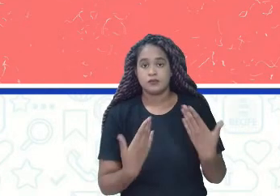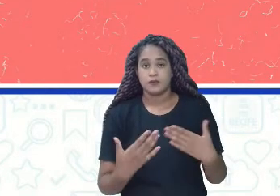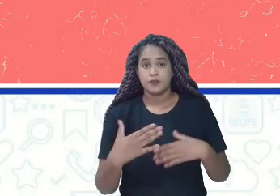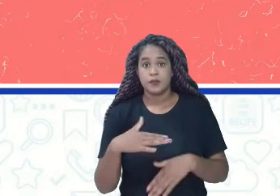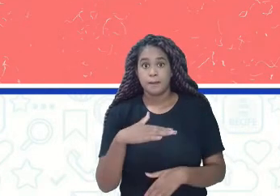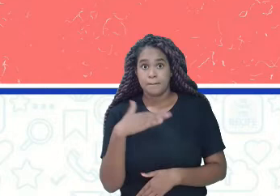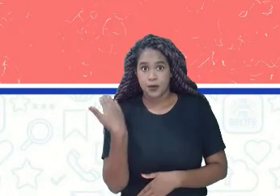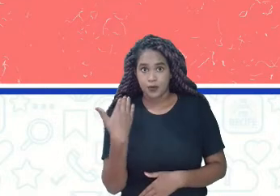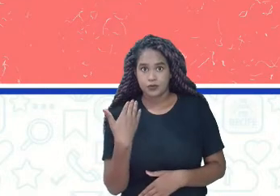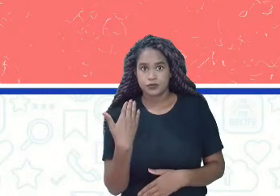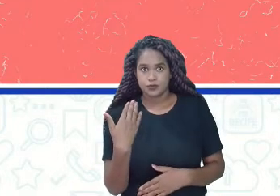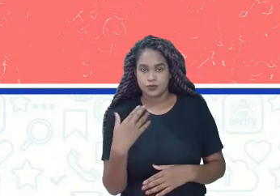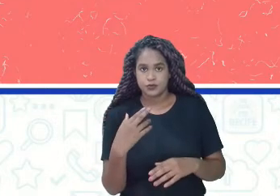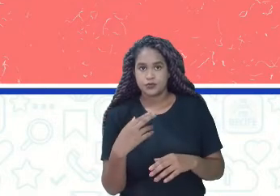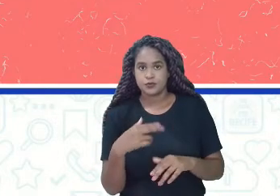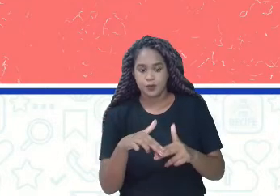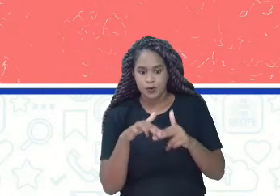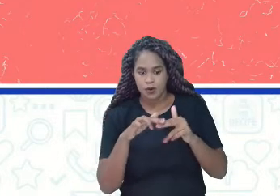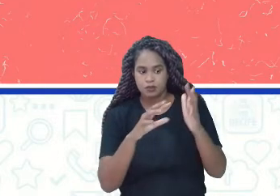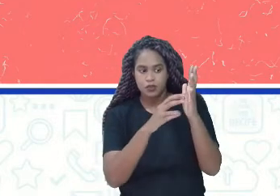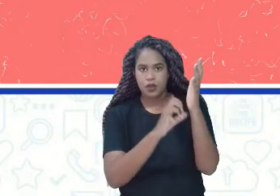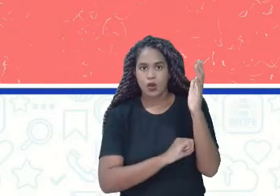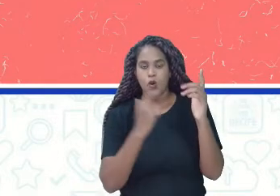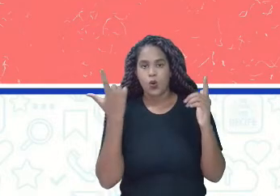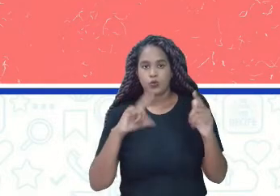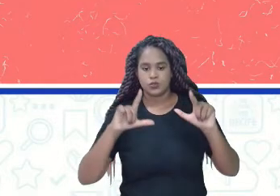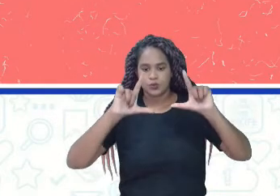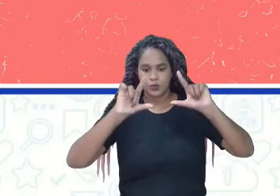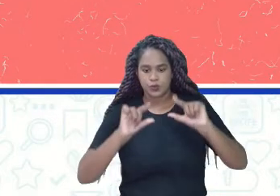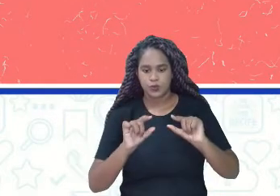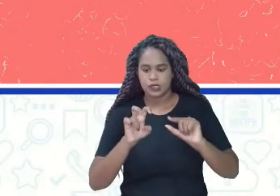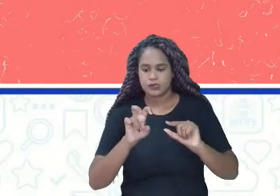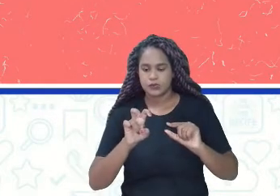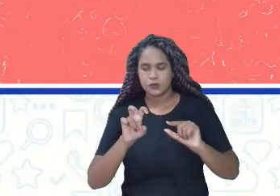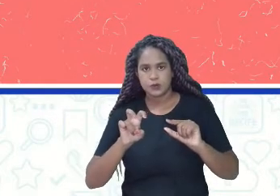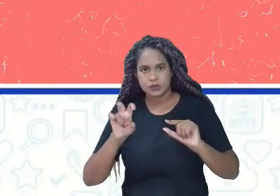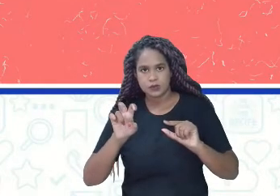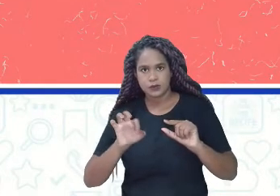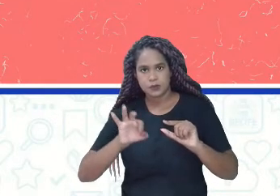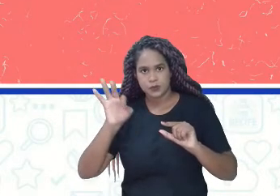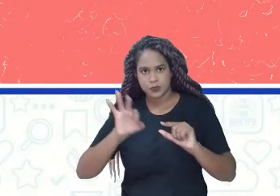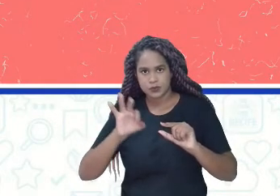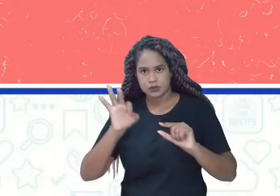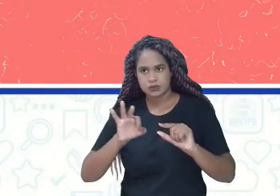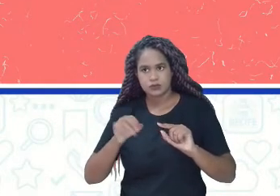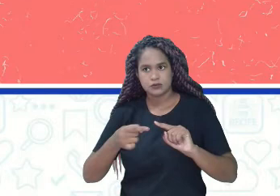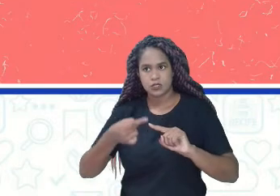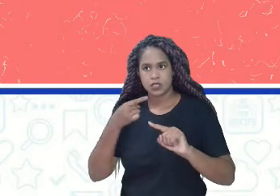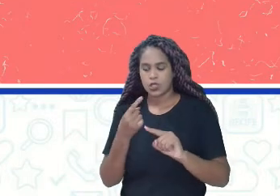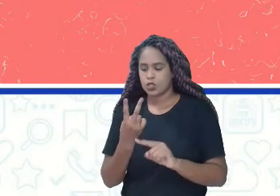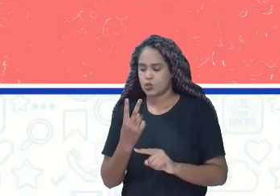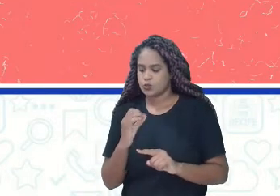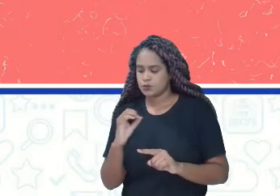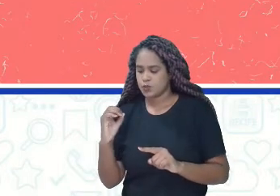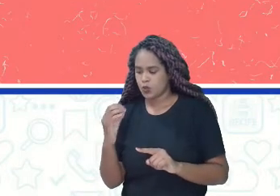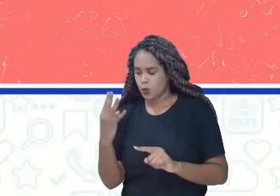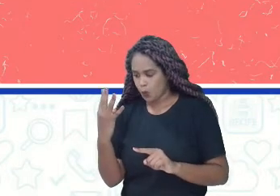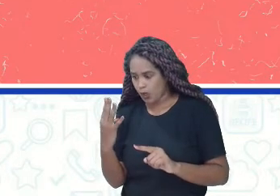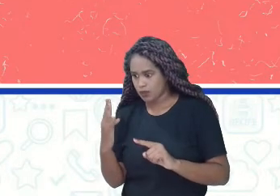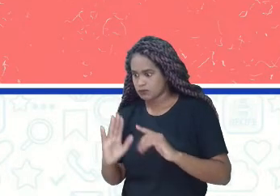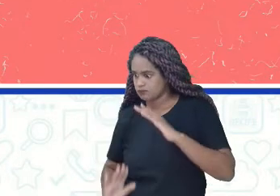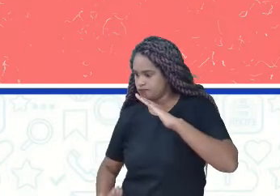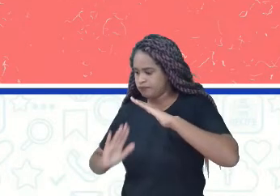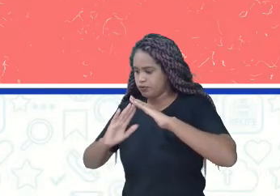AIDS foram reduzidas em mais de 55% desde o pico que houve em 2004. Então, hoje houve